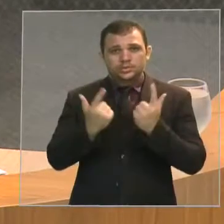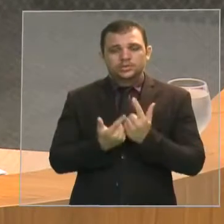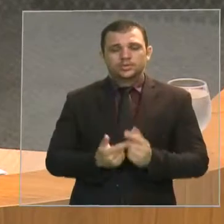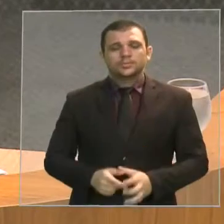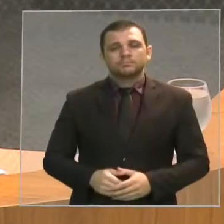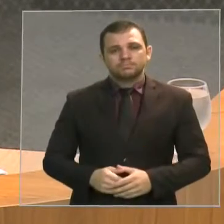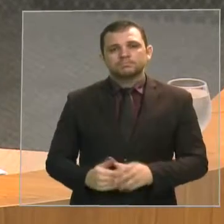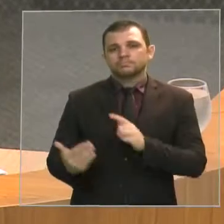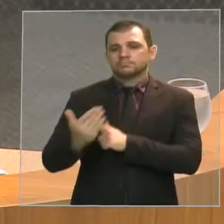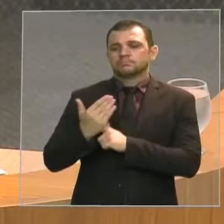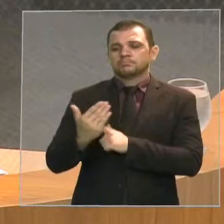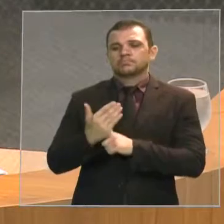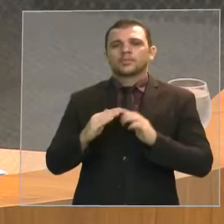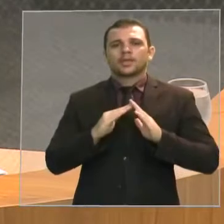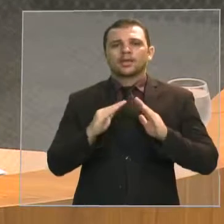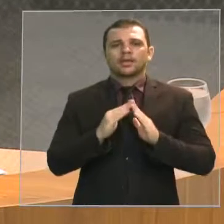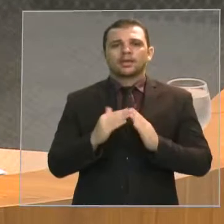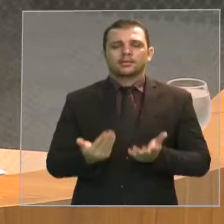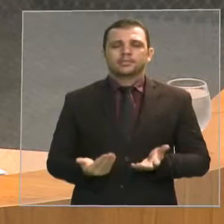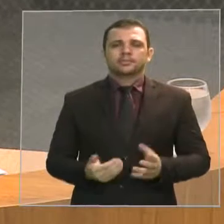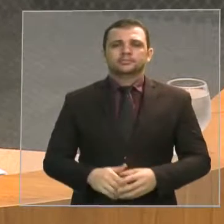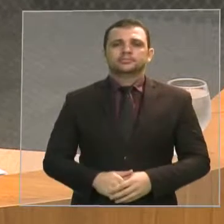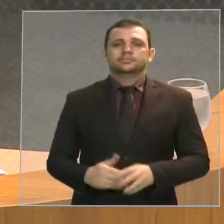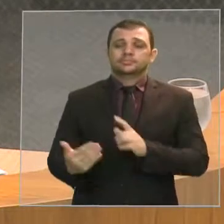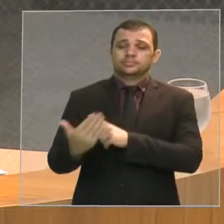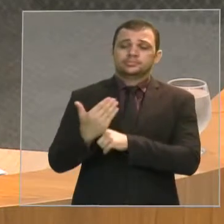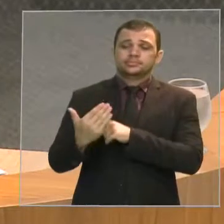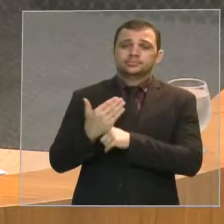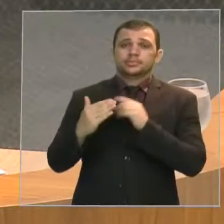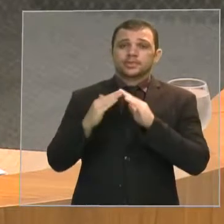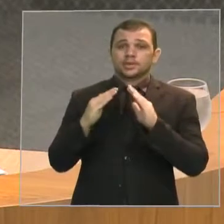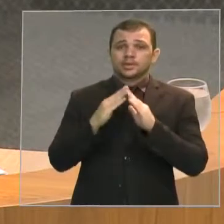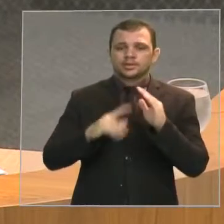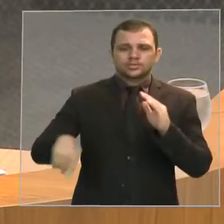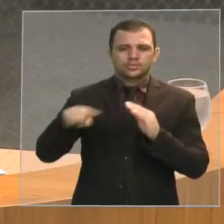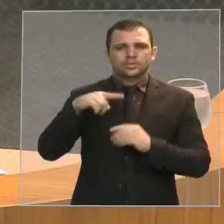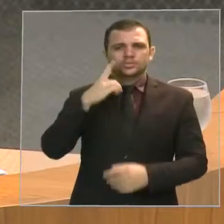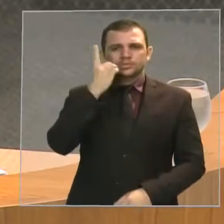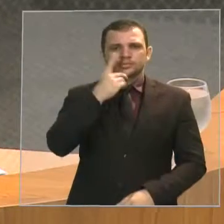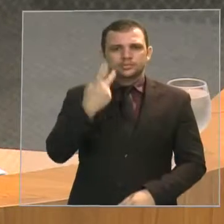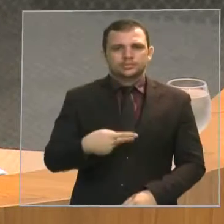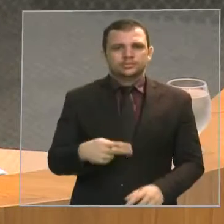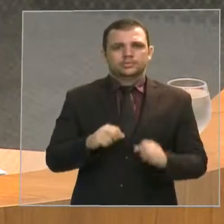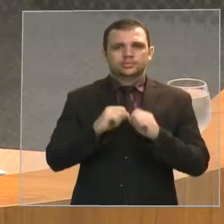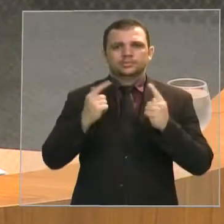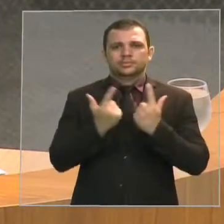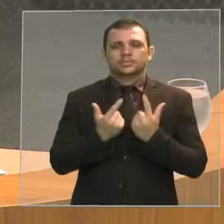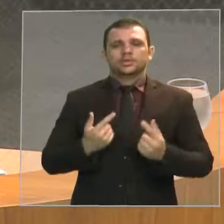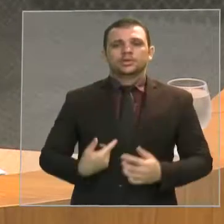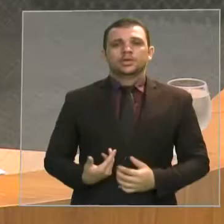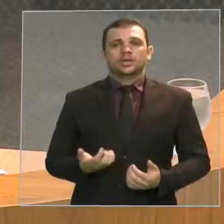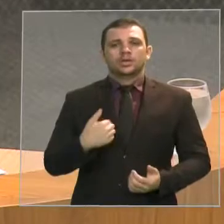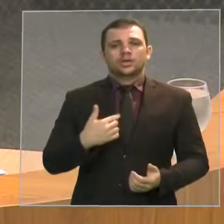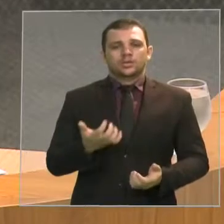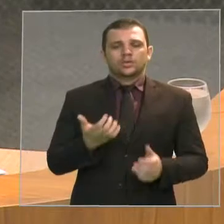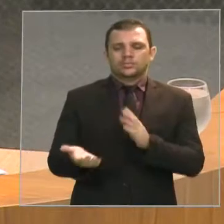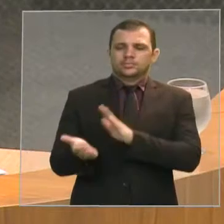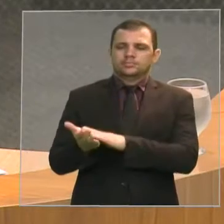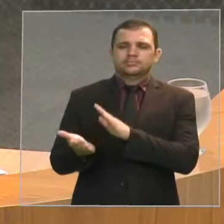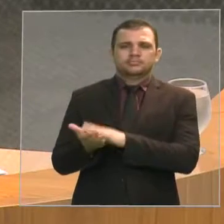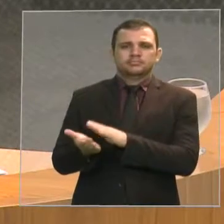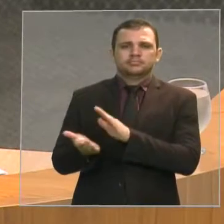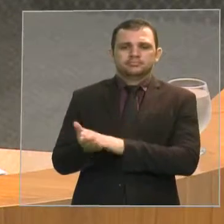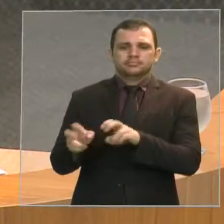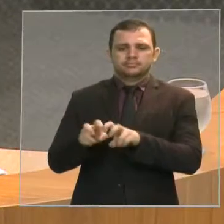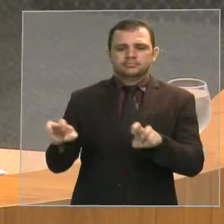moradia auxílio moradia dos parlamentares desta casa eu quero parabenizar a